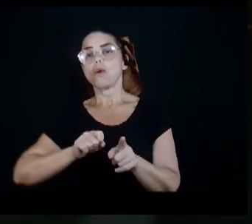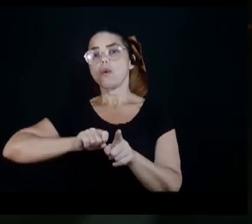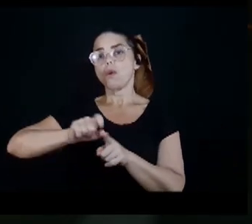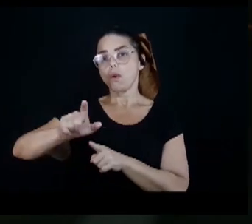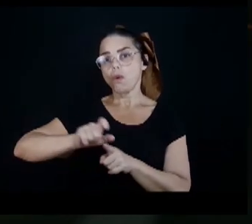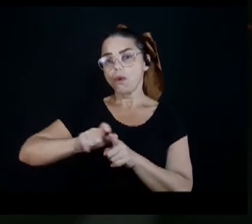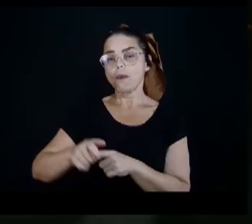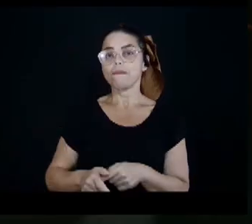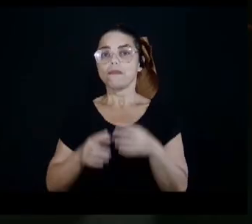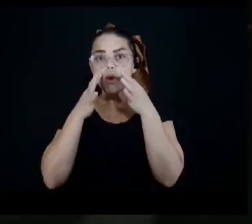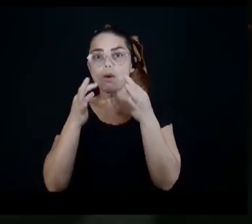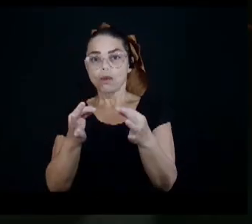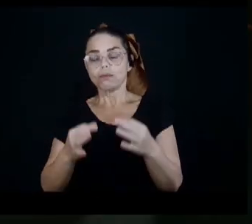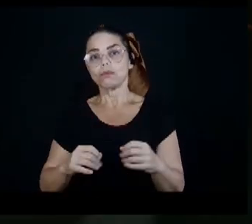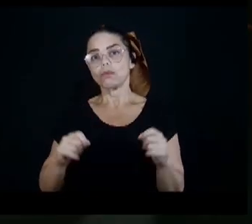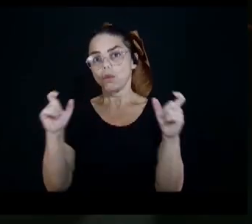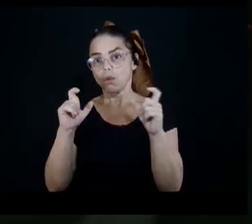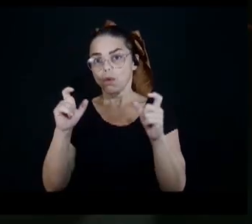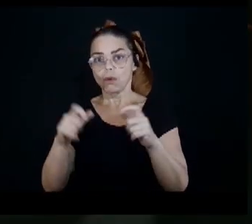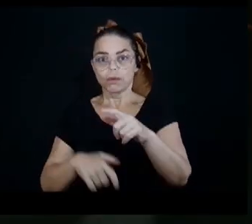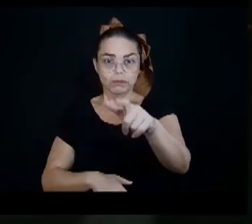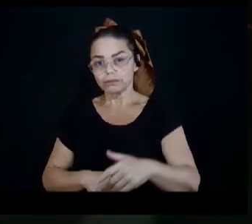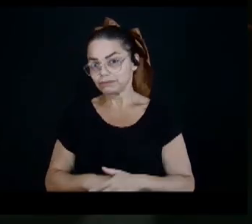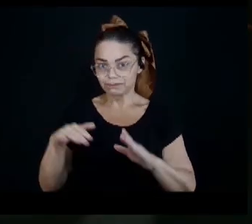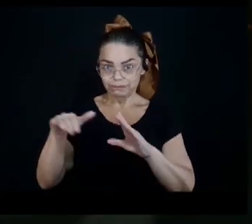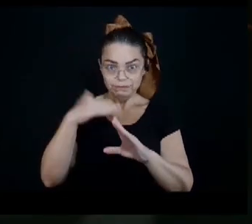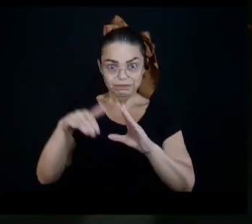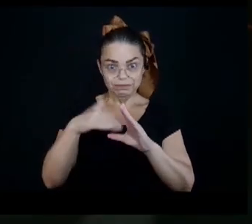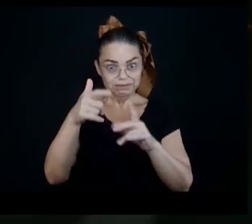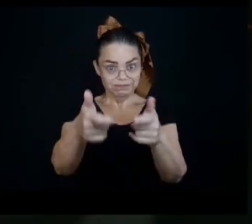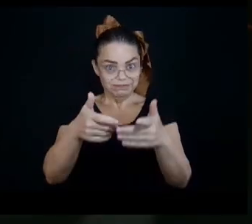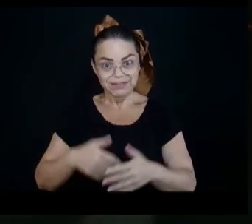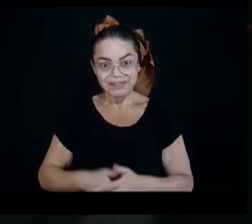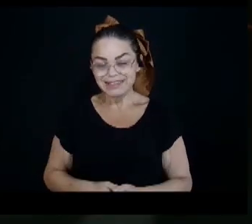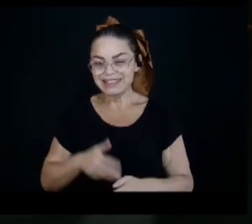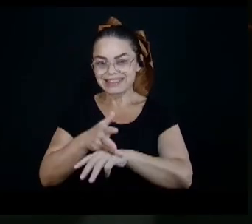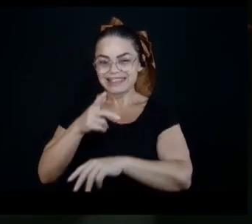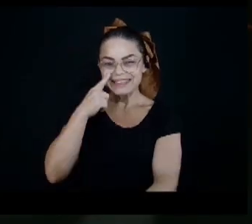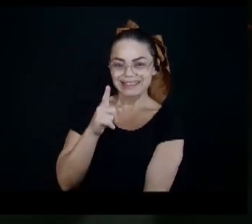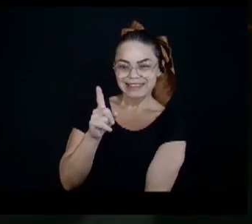atenção. Manda sua mensagem para a gente, o WhatsApp está na tela,